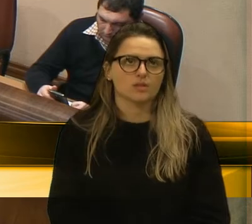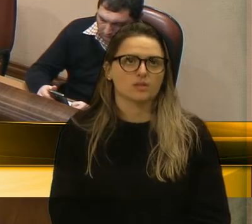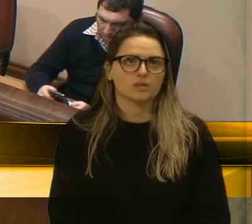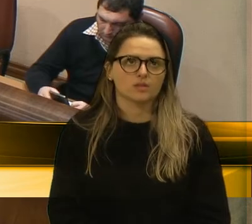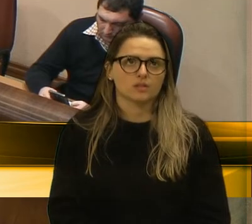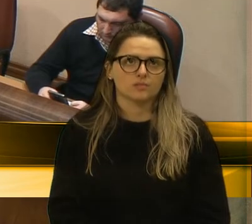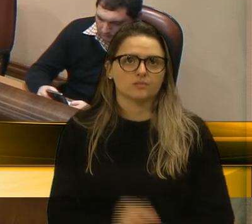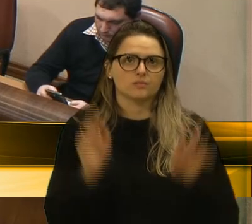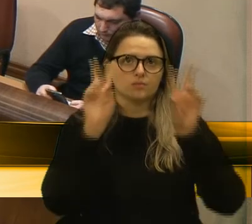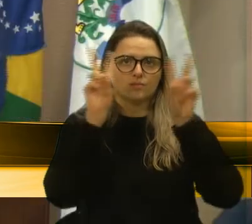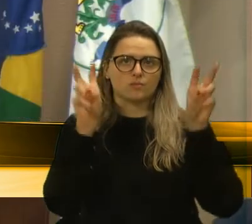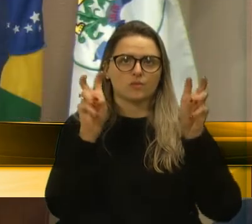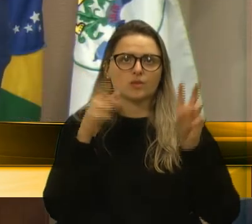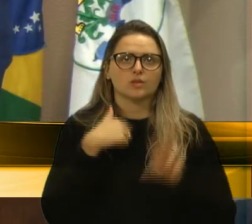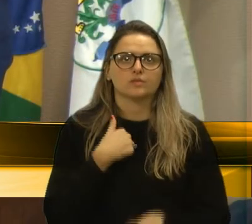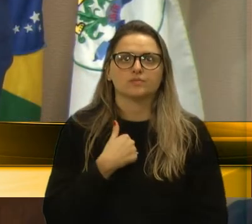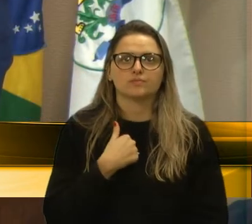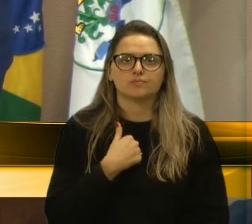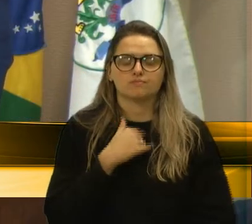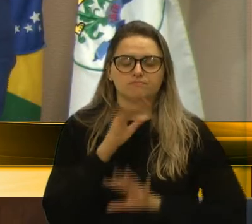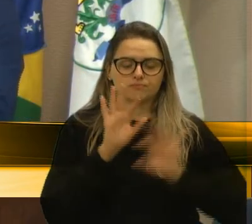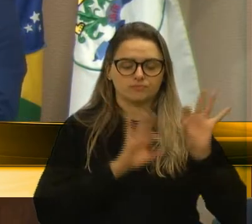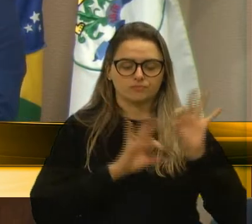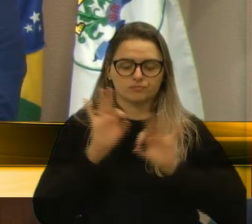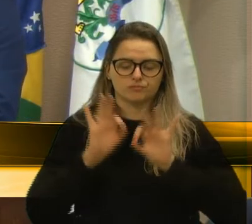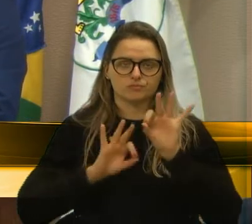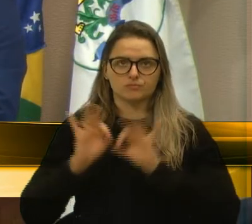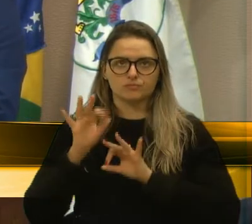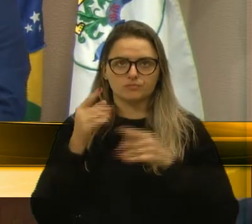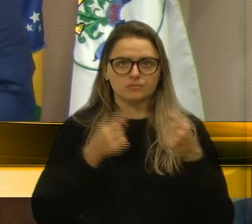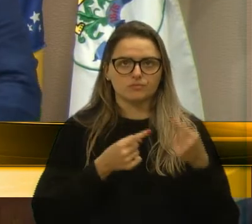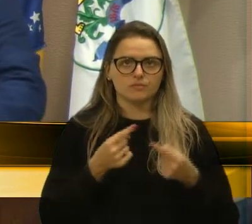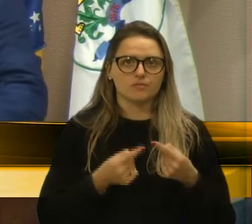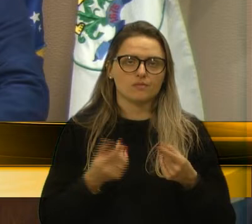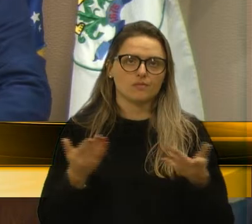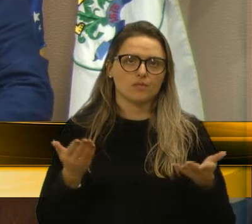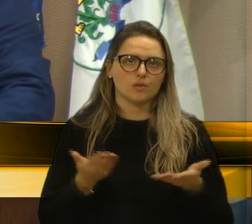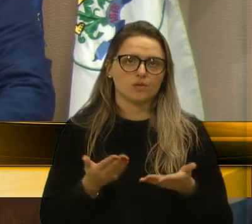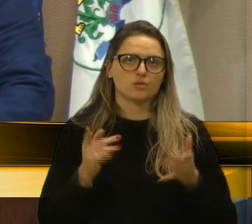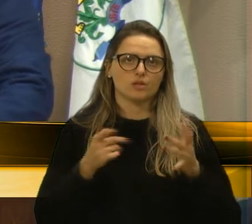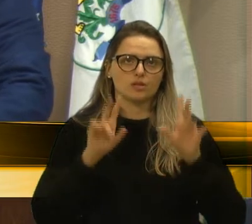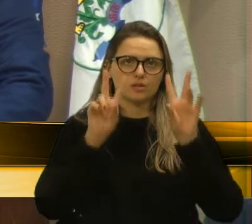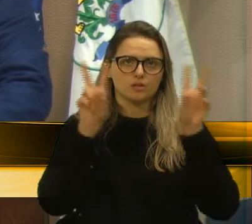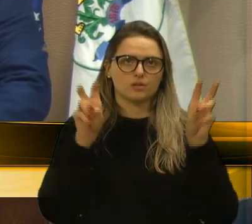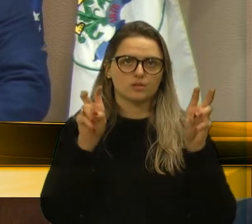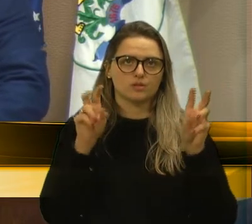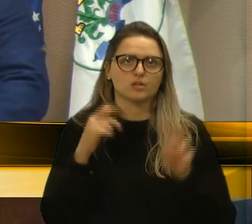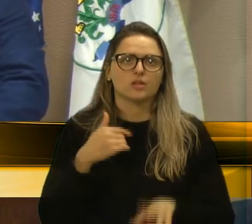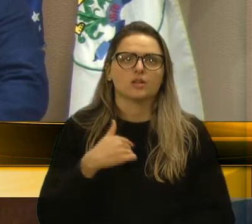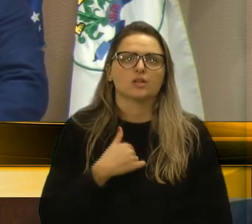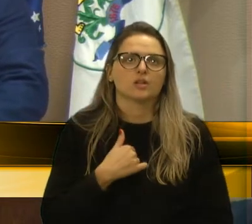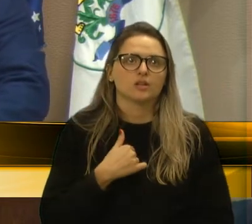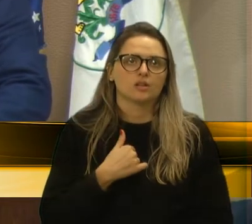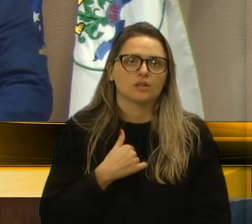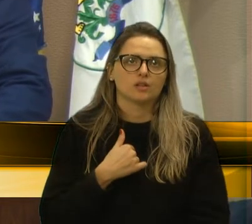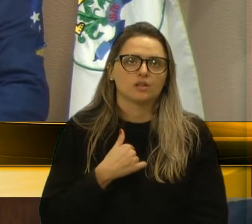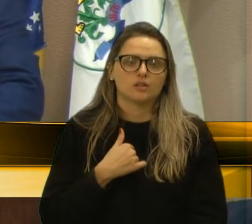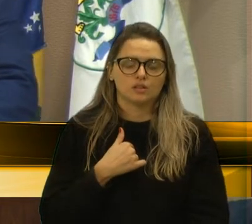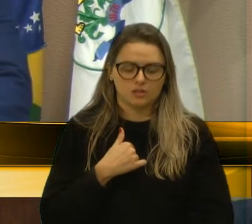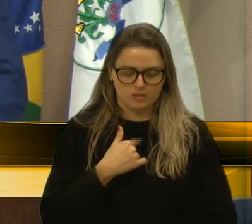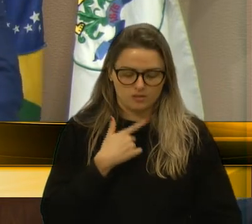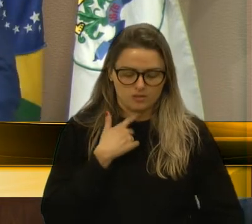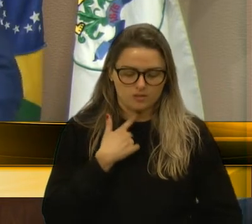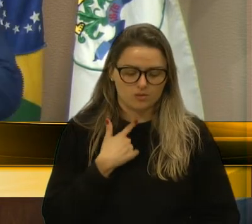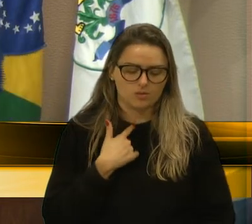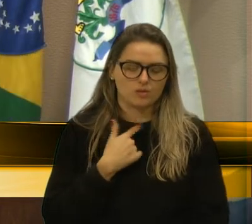o tema que eu preparei para a gente debater aqui hoje é um tema que eu gosto